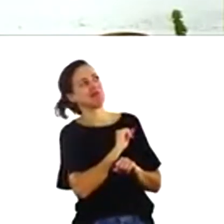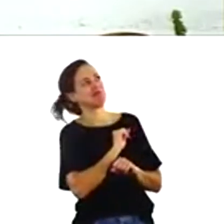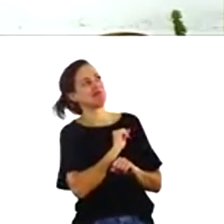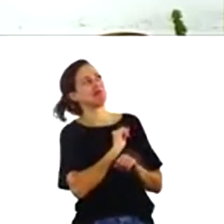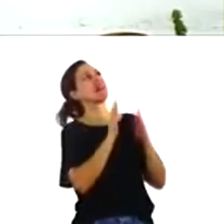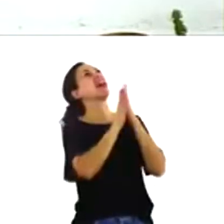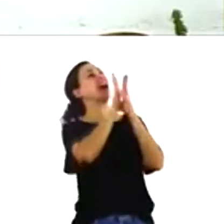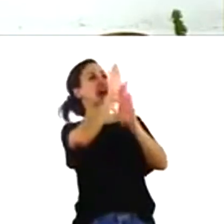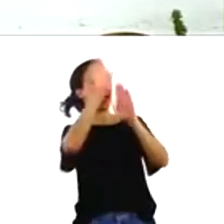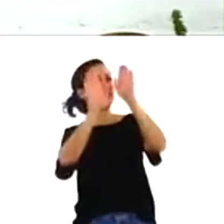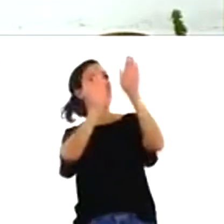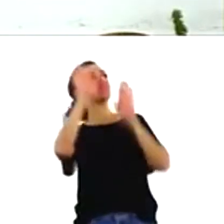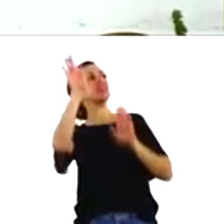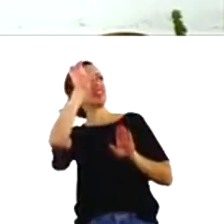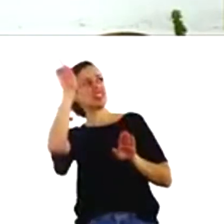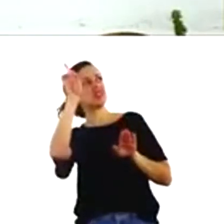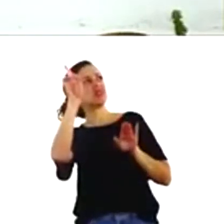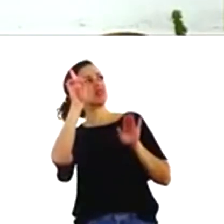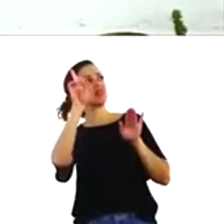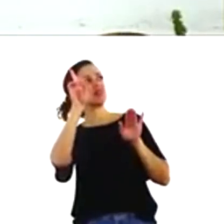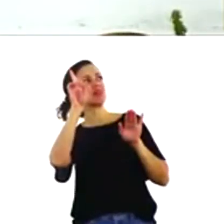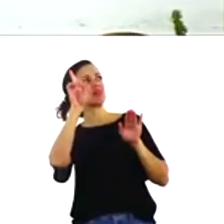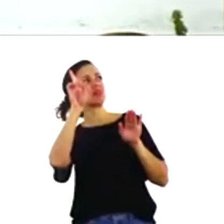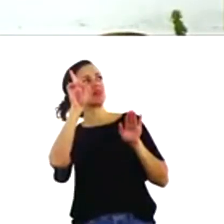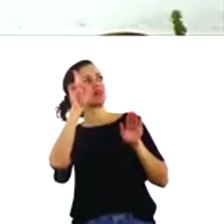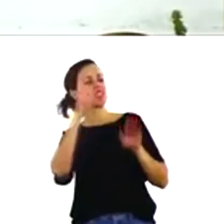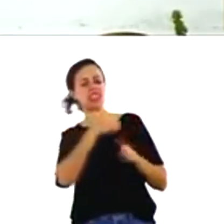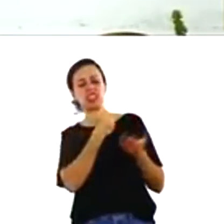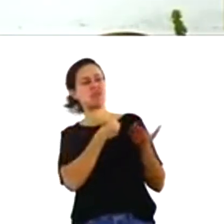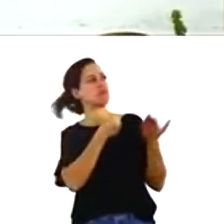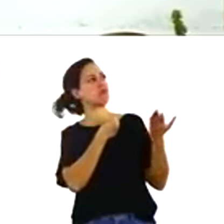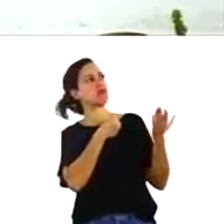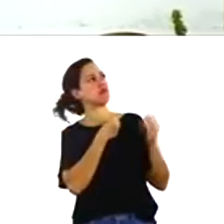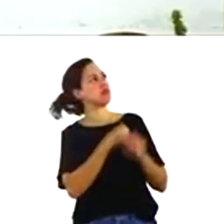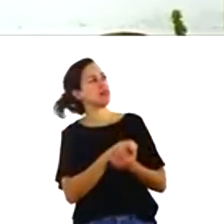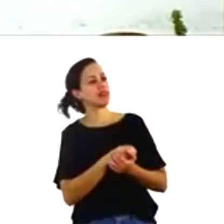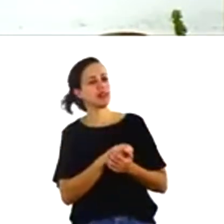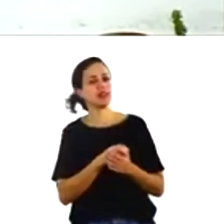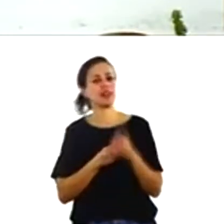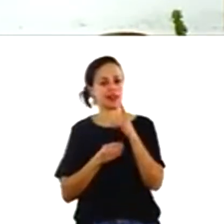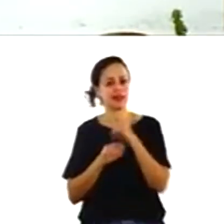vamos adorar a Deus e viver.